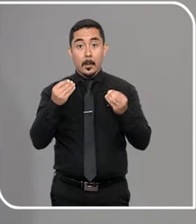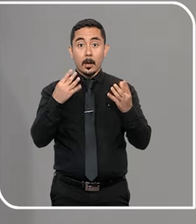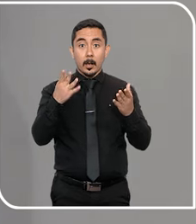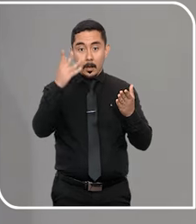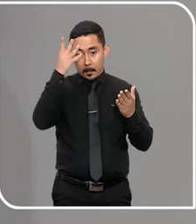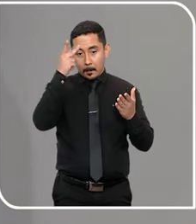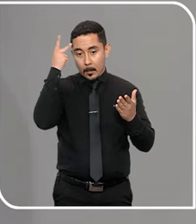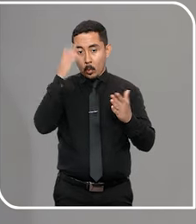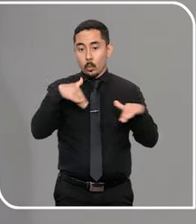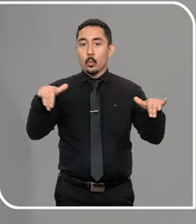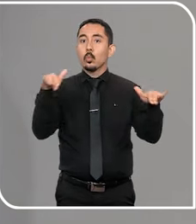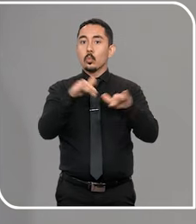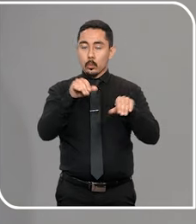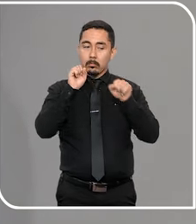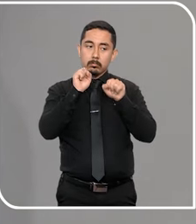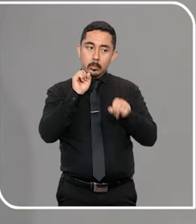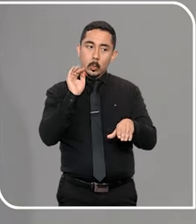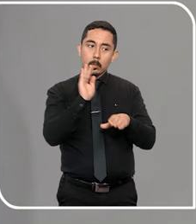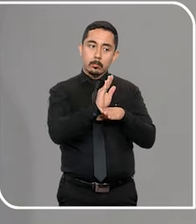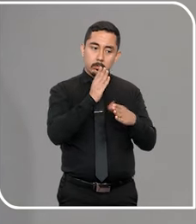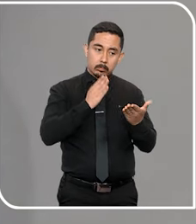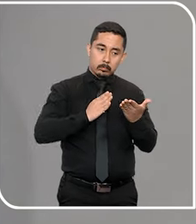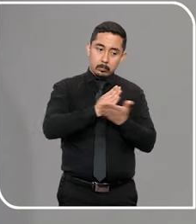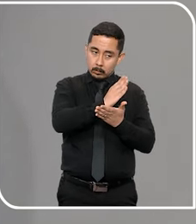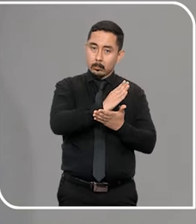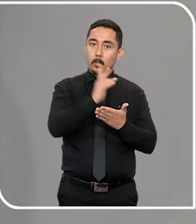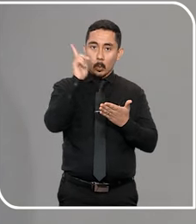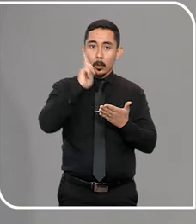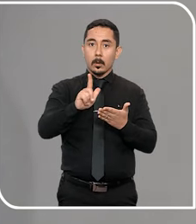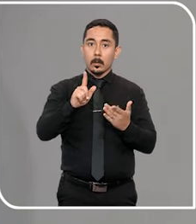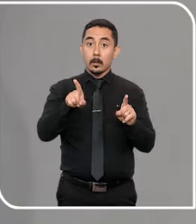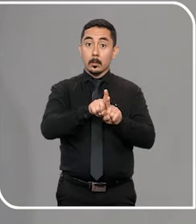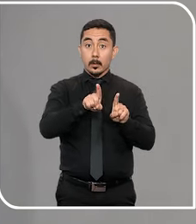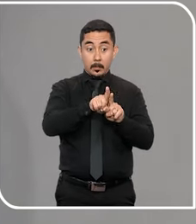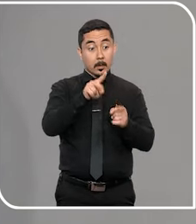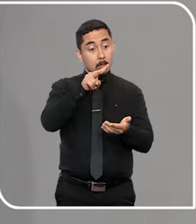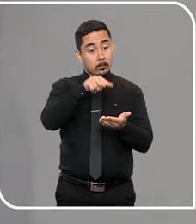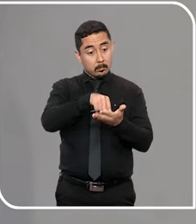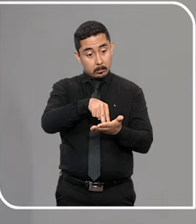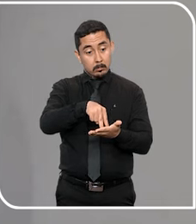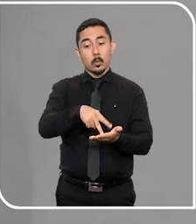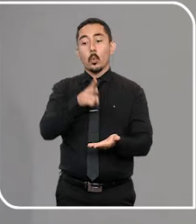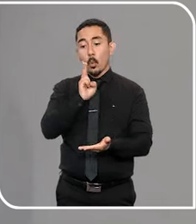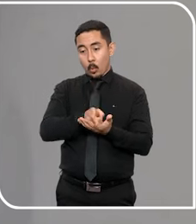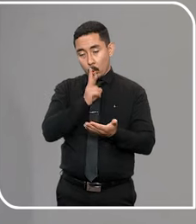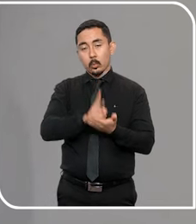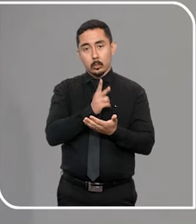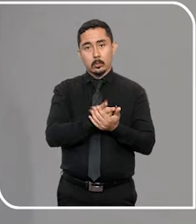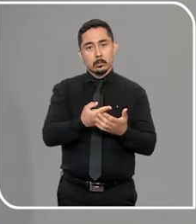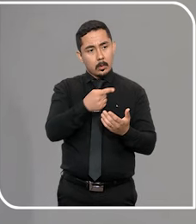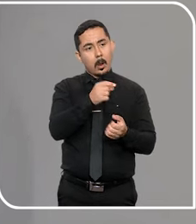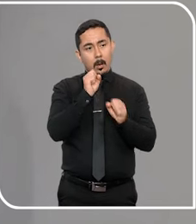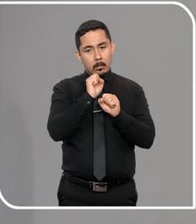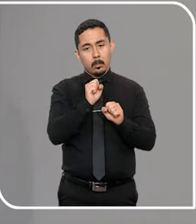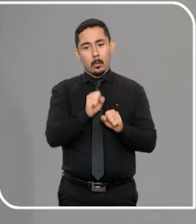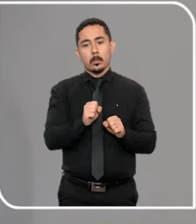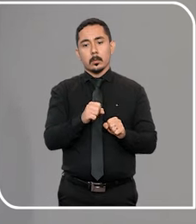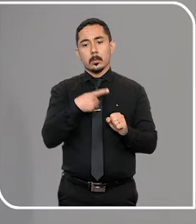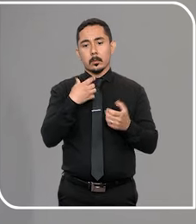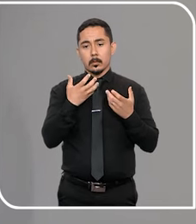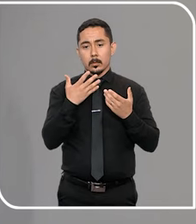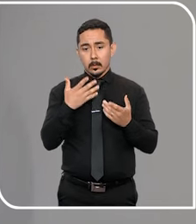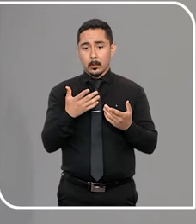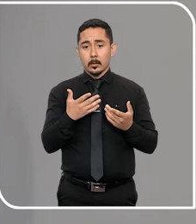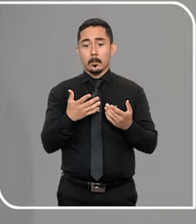que permita criar espaço para todas as pessoas acessarem e permaneçam e realizam suas potencialidades eu